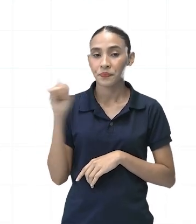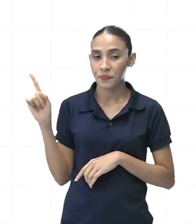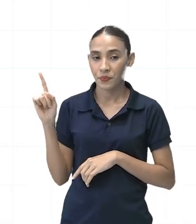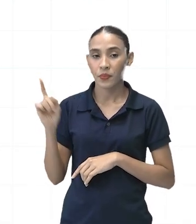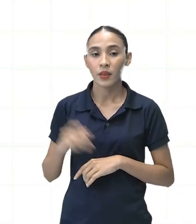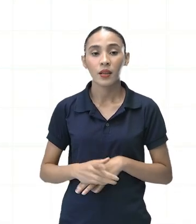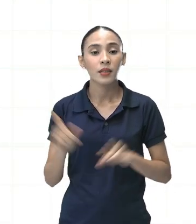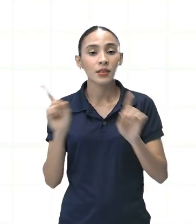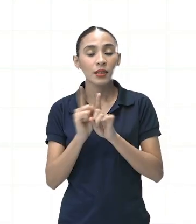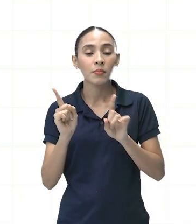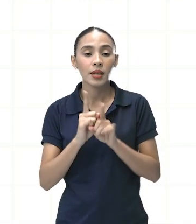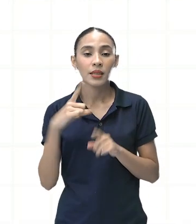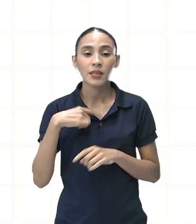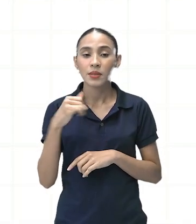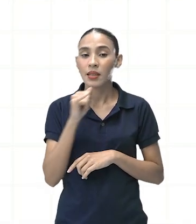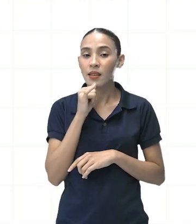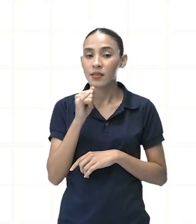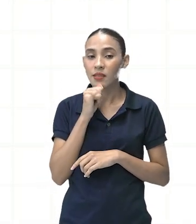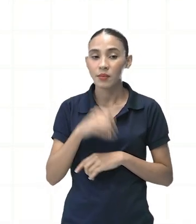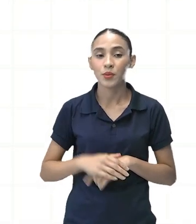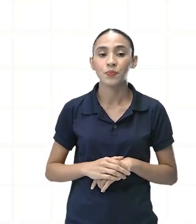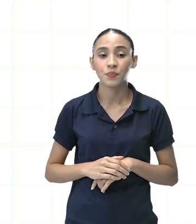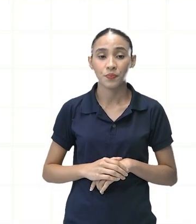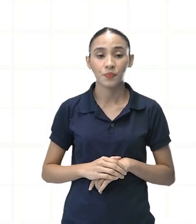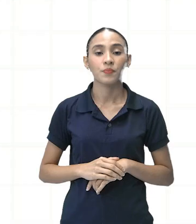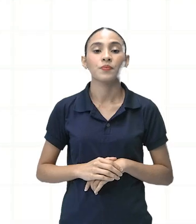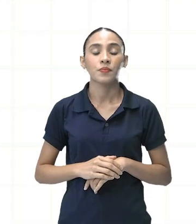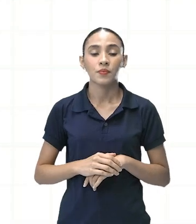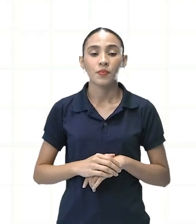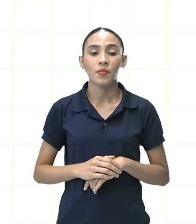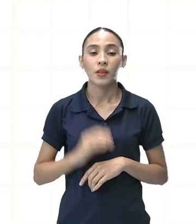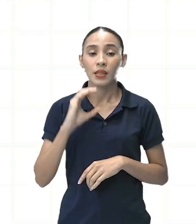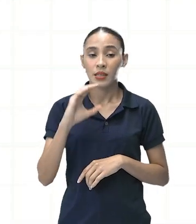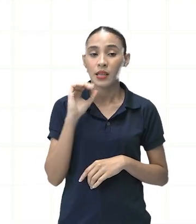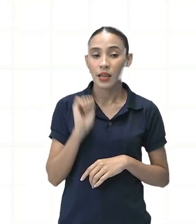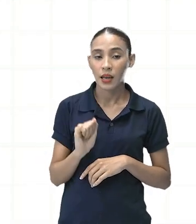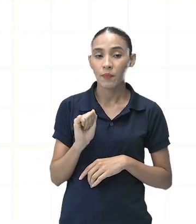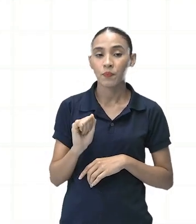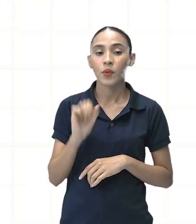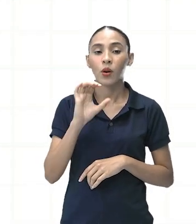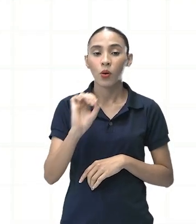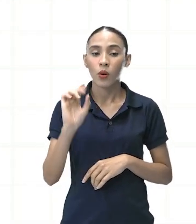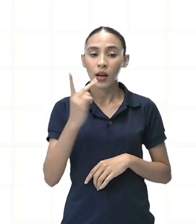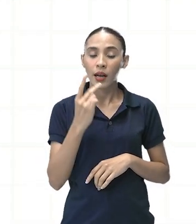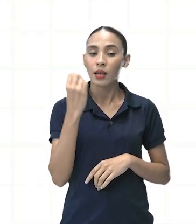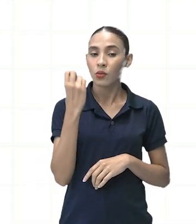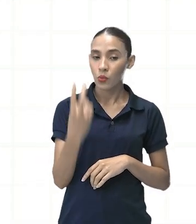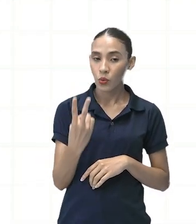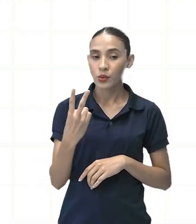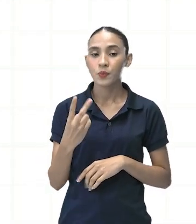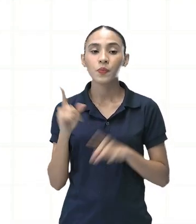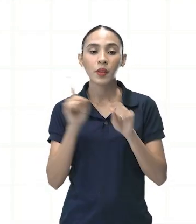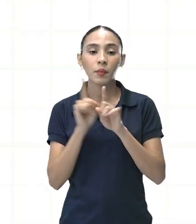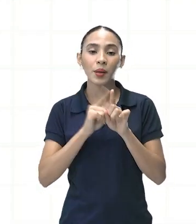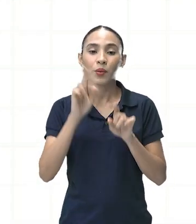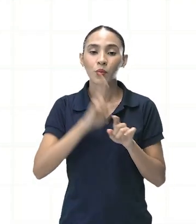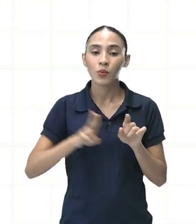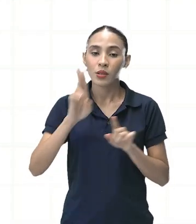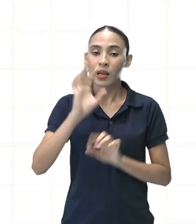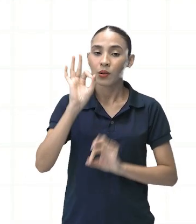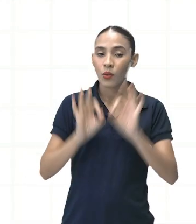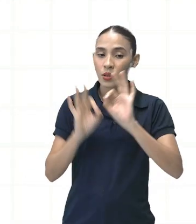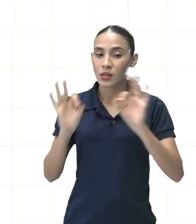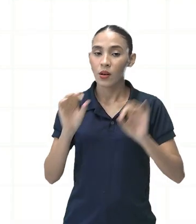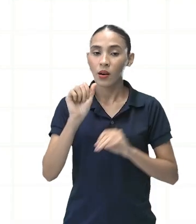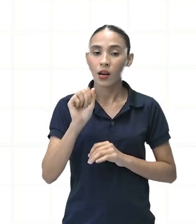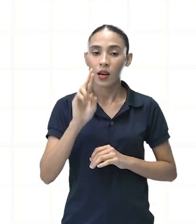sua composição. Temos como exemplo o hidróxido de cálcio na sua fórmula CaOH2. Ele é